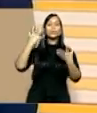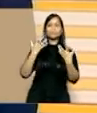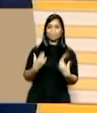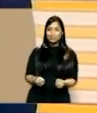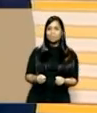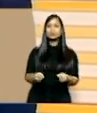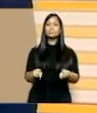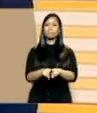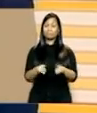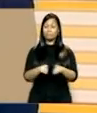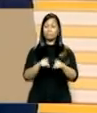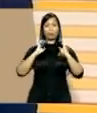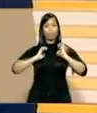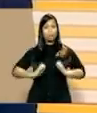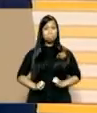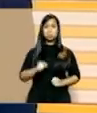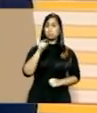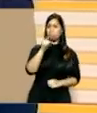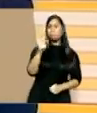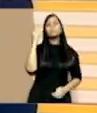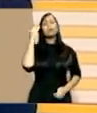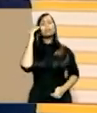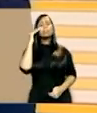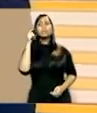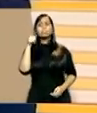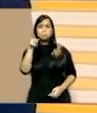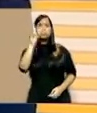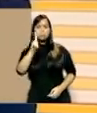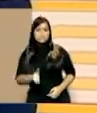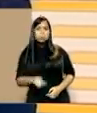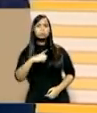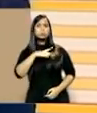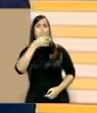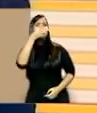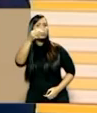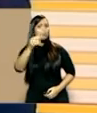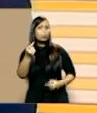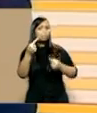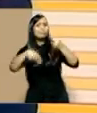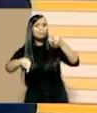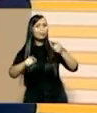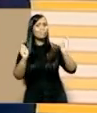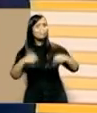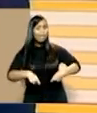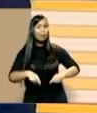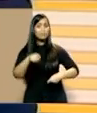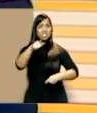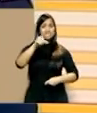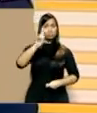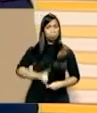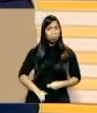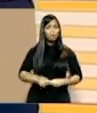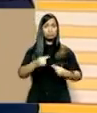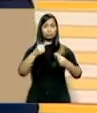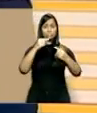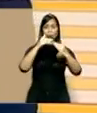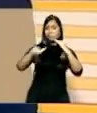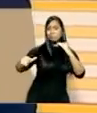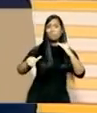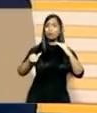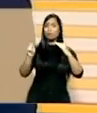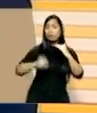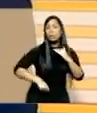aceitação e de ética, onde você entende que o outro tem o direito de ter uma opinião discordante. Você tem o direito de discordar, mas